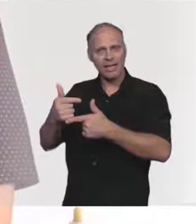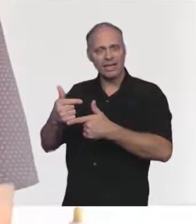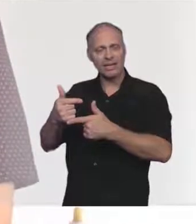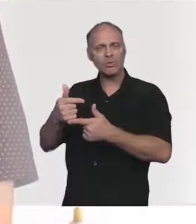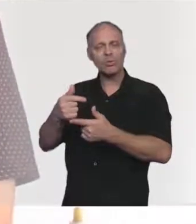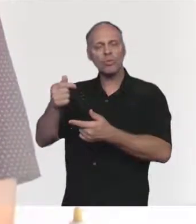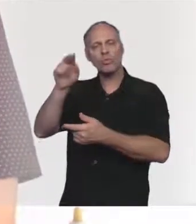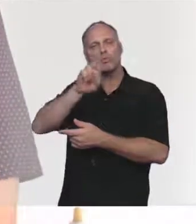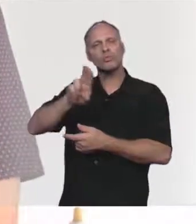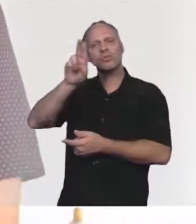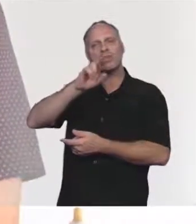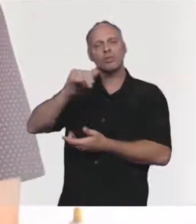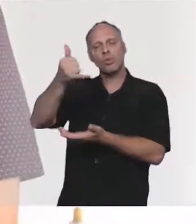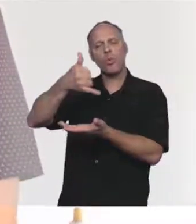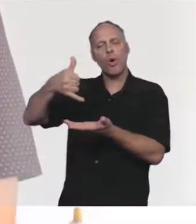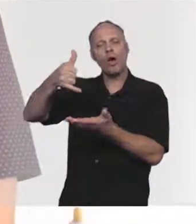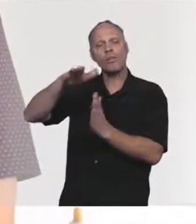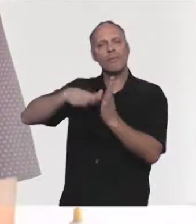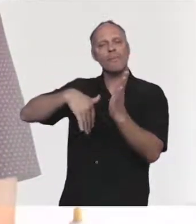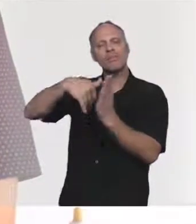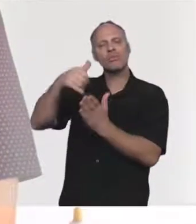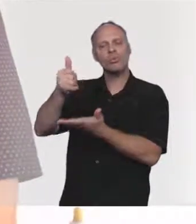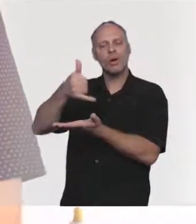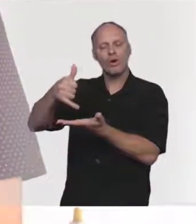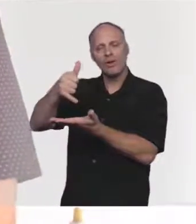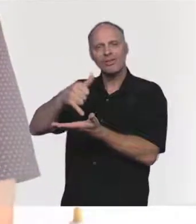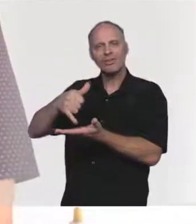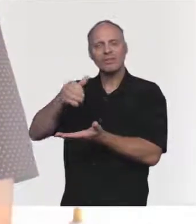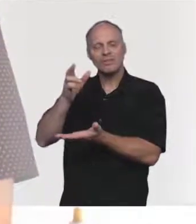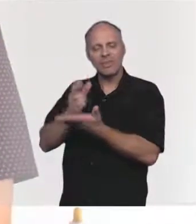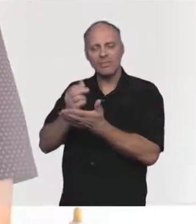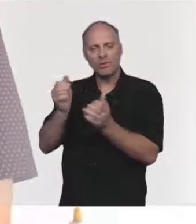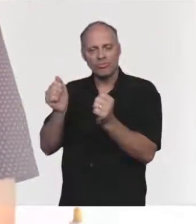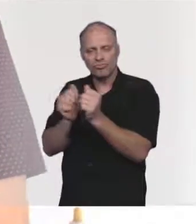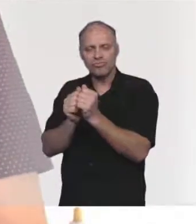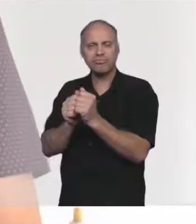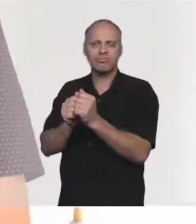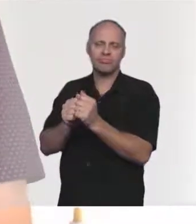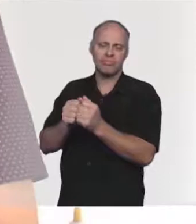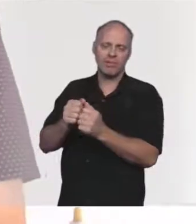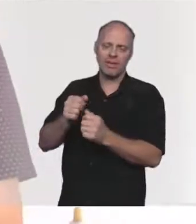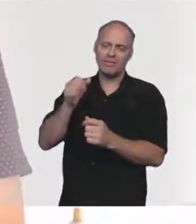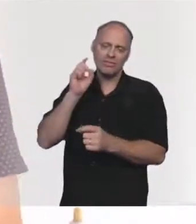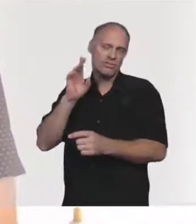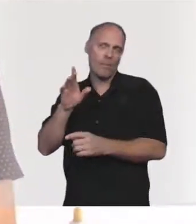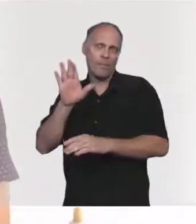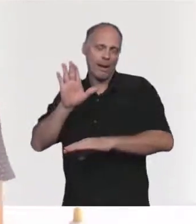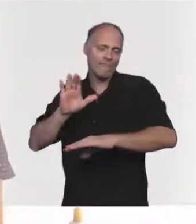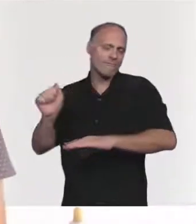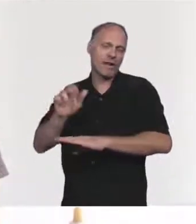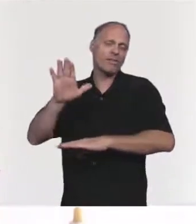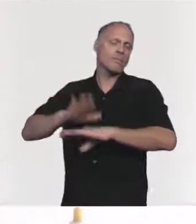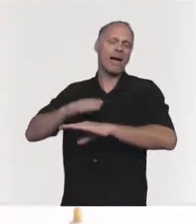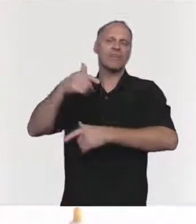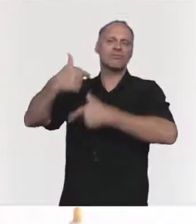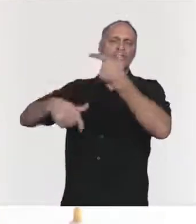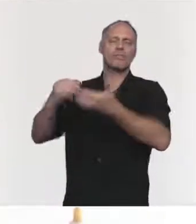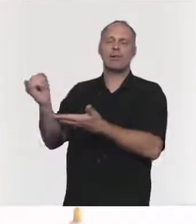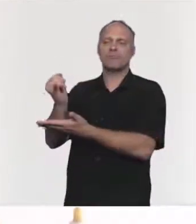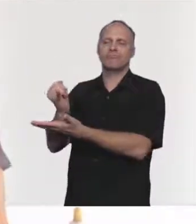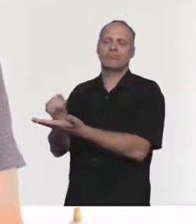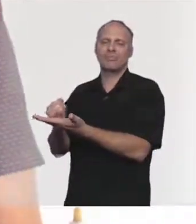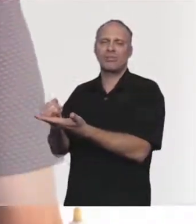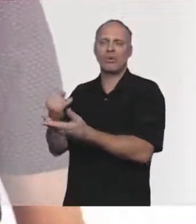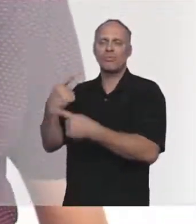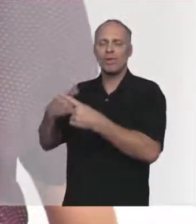com óleo, pintura a óleo. Também sempre em paralelo, né? De certa forma, para enriquecer o trabalho de ilustrador. Eu